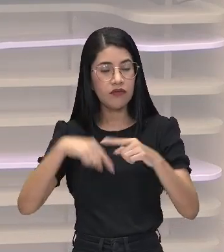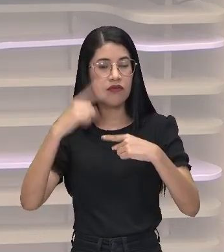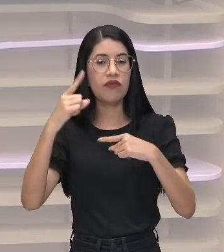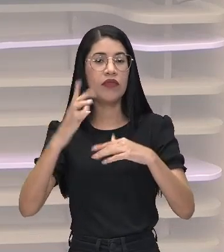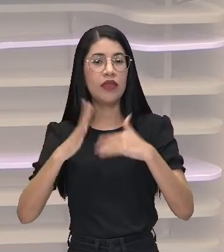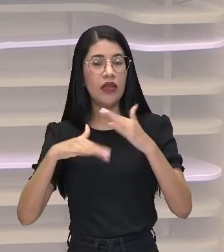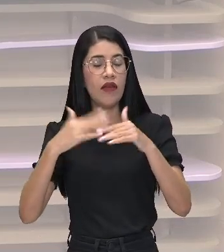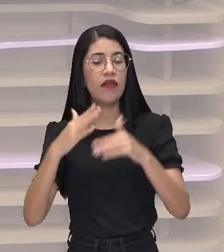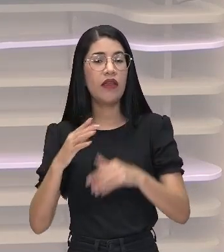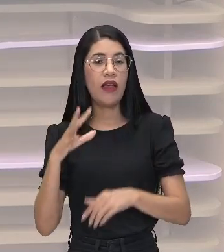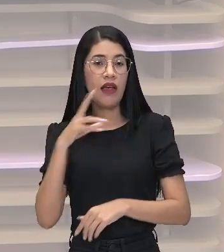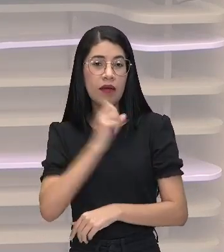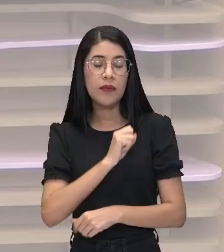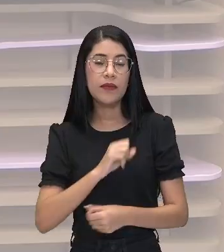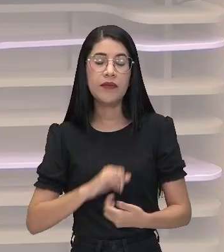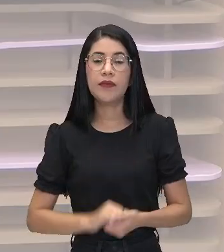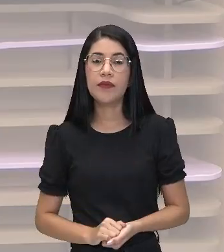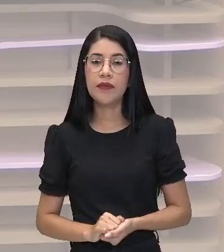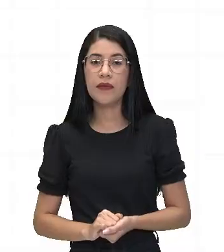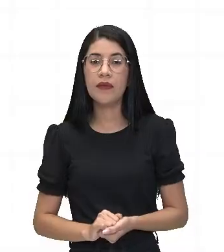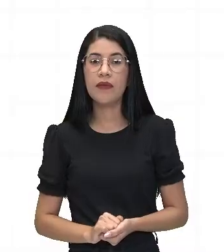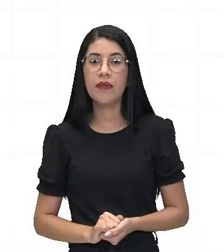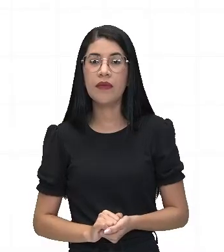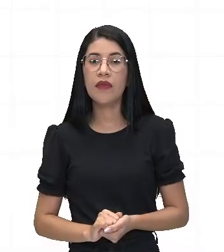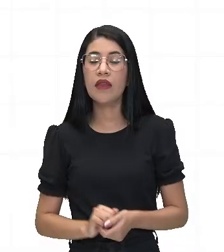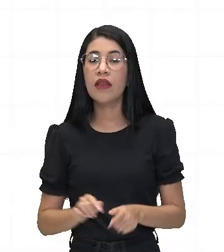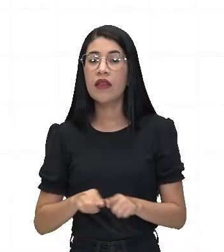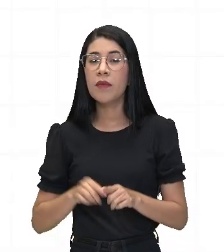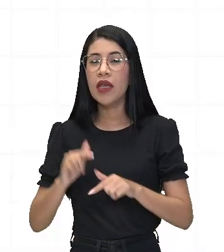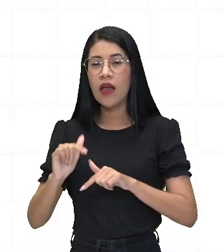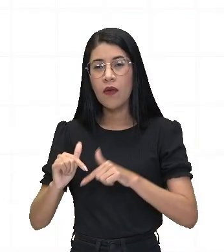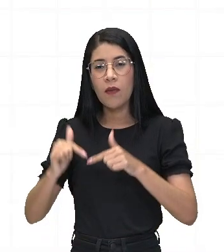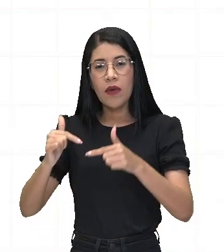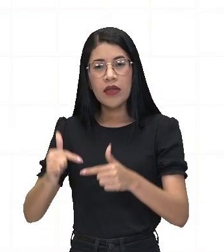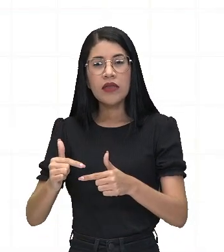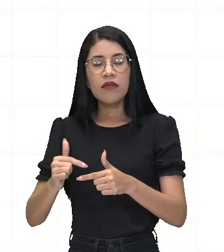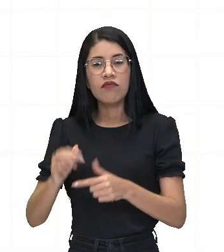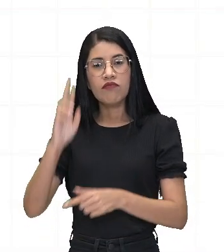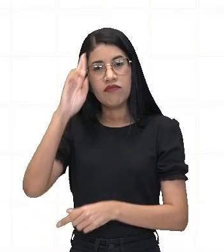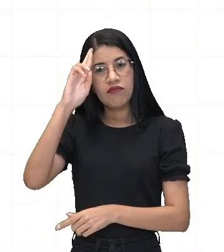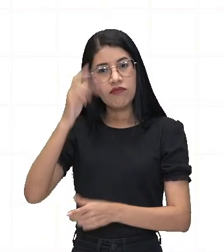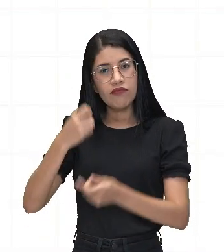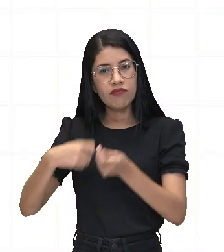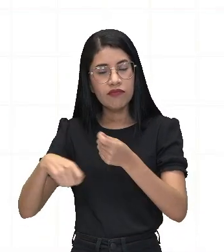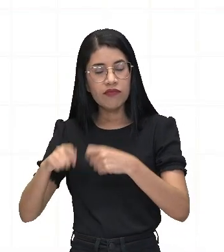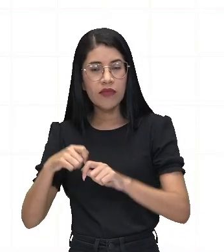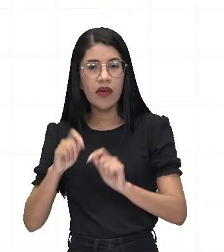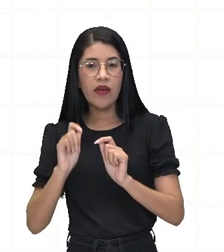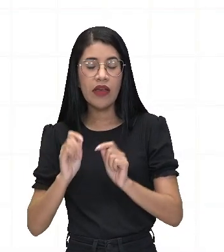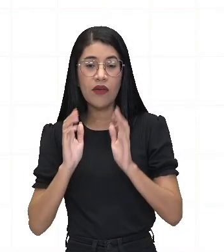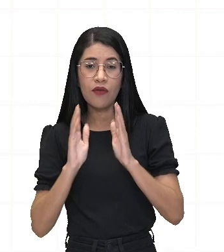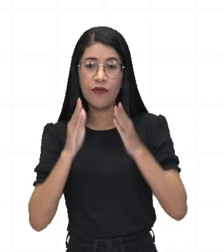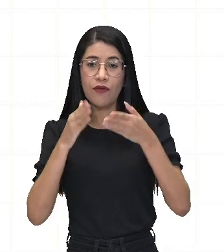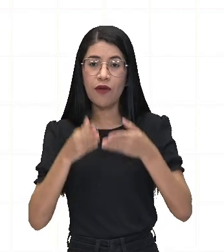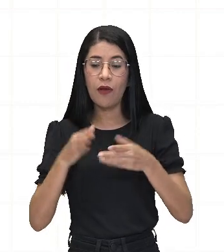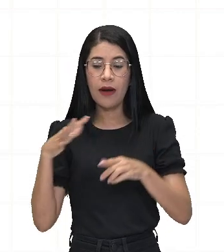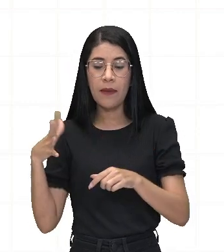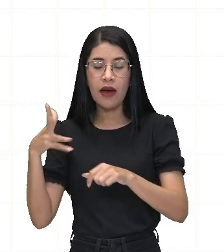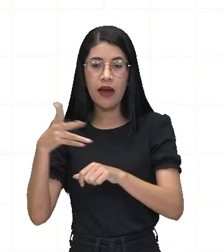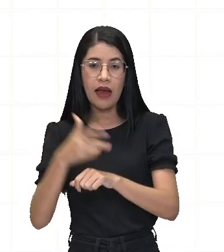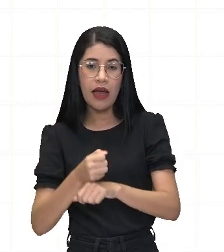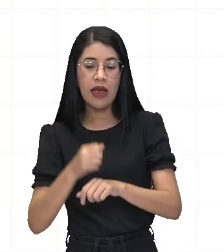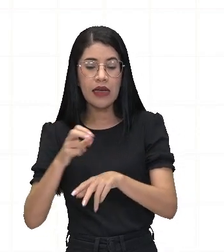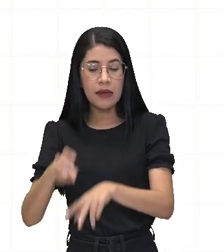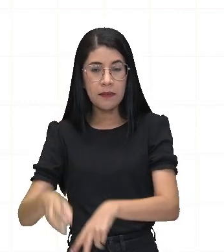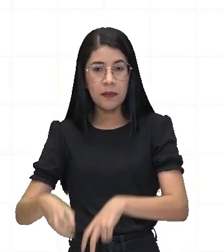se desenvolver. A ação dos donatários, os capitães donatários, né, que se dedicaram aí à colonização, à exploração